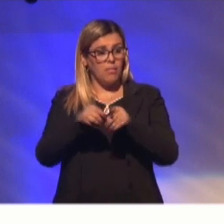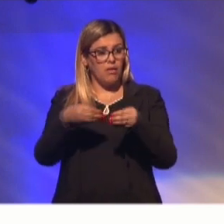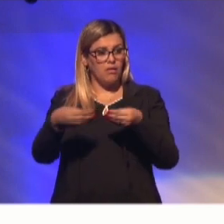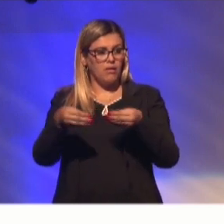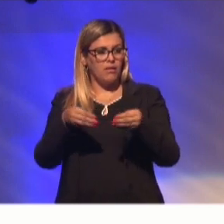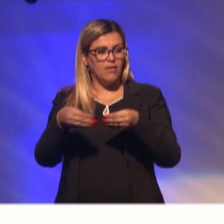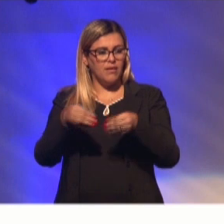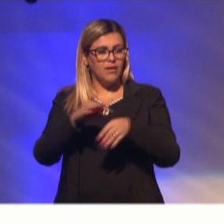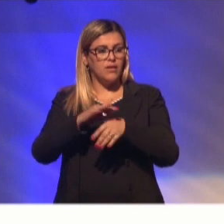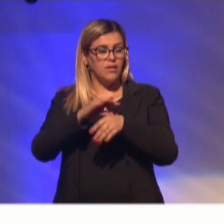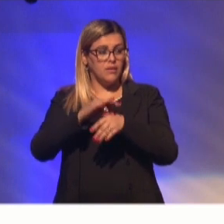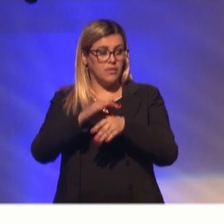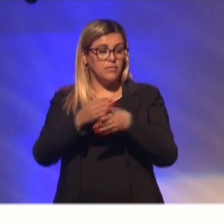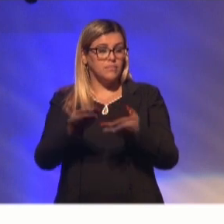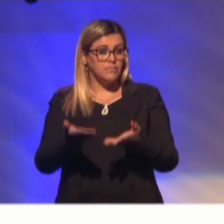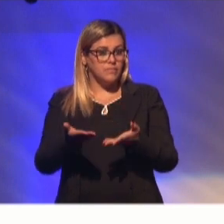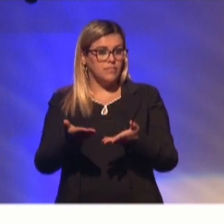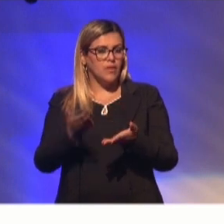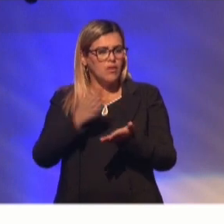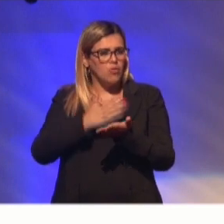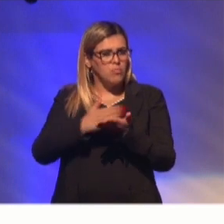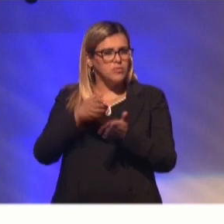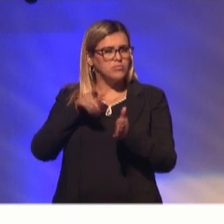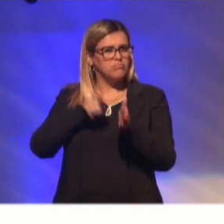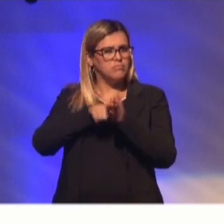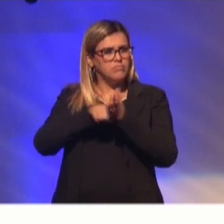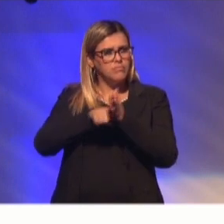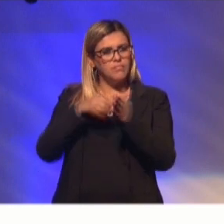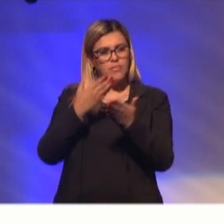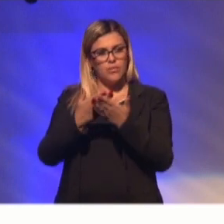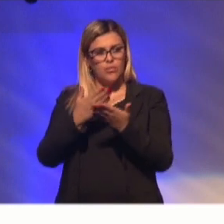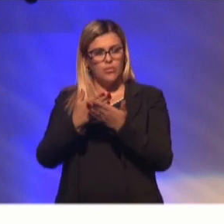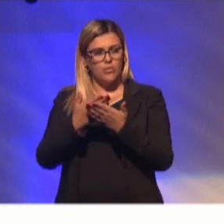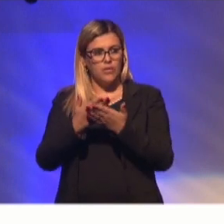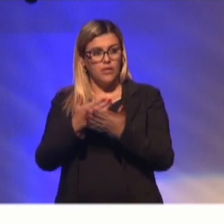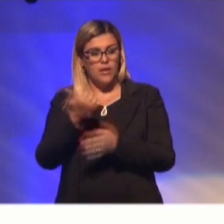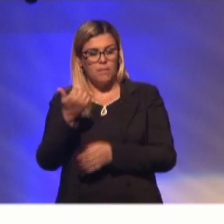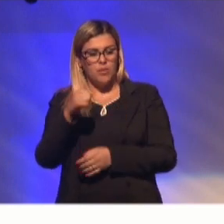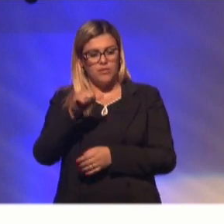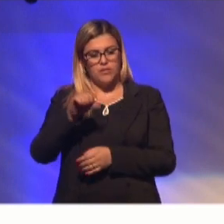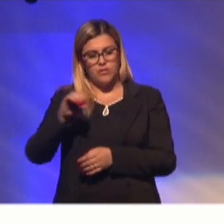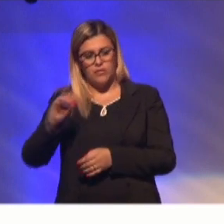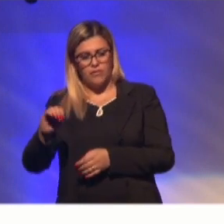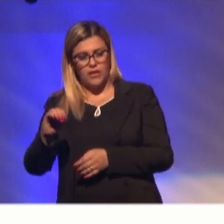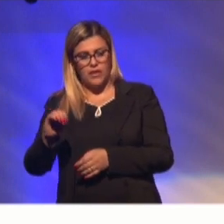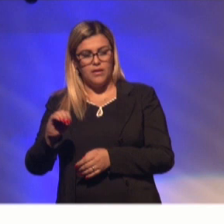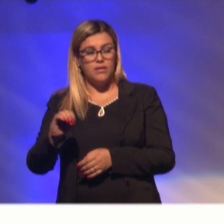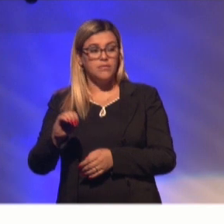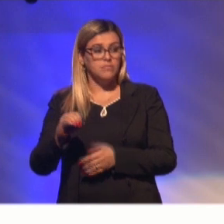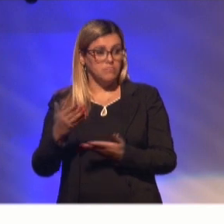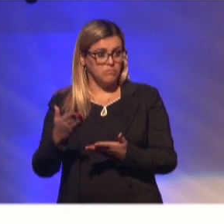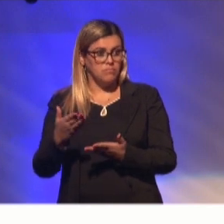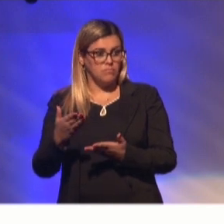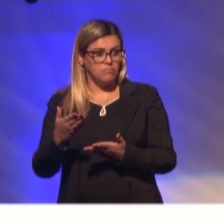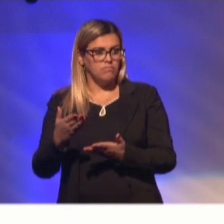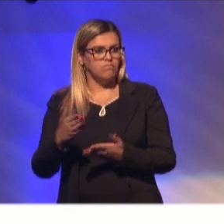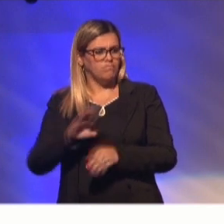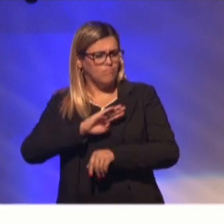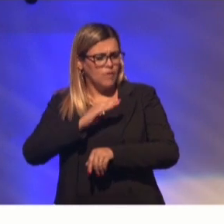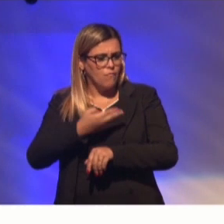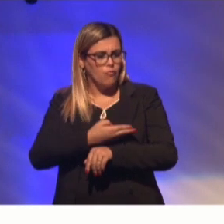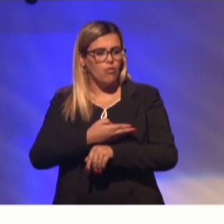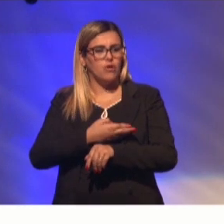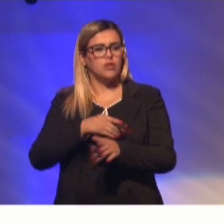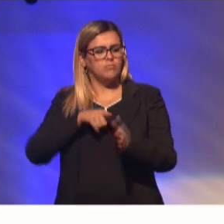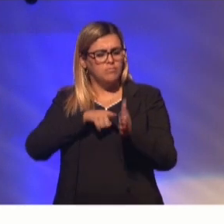assim começou-se os estudos. Na década de 90, nos anos de 1990, isso tomou força,